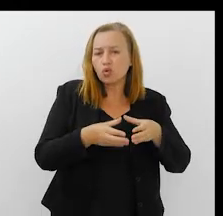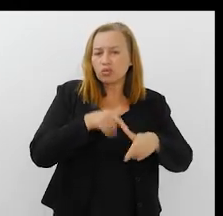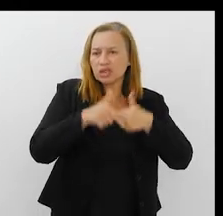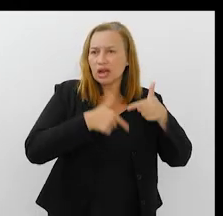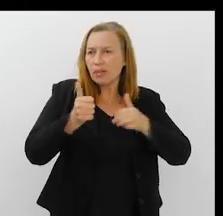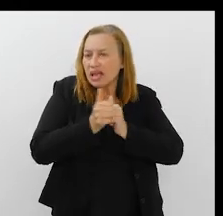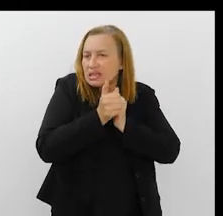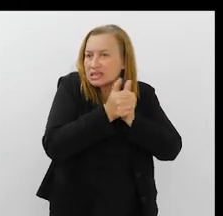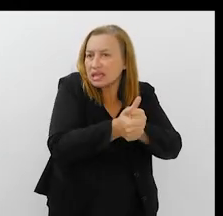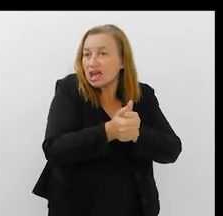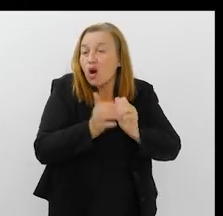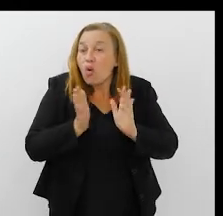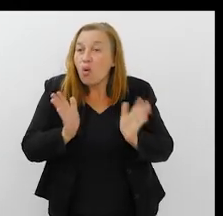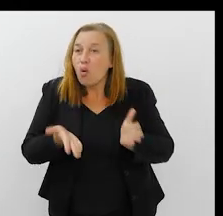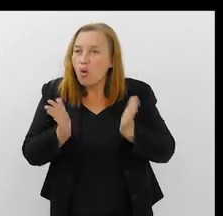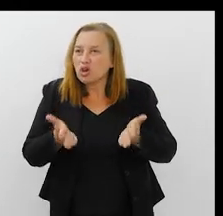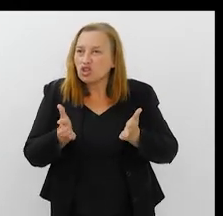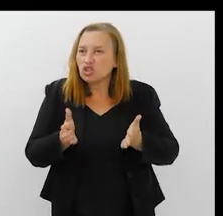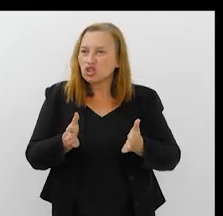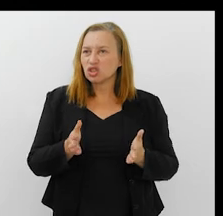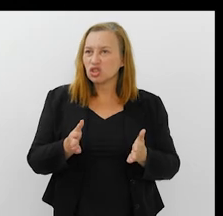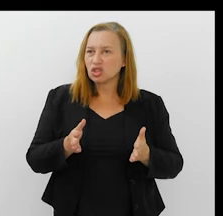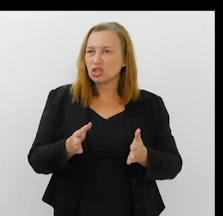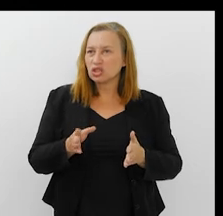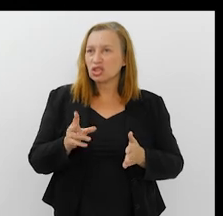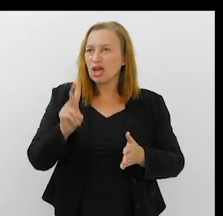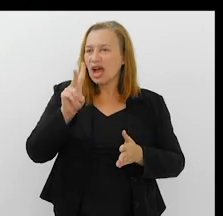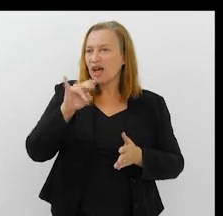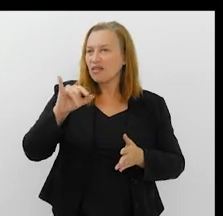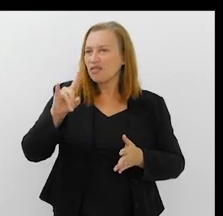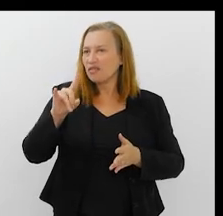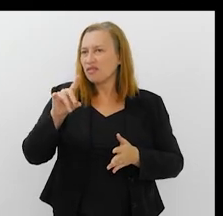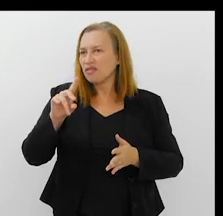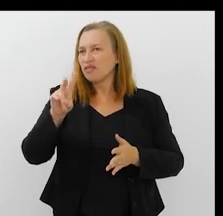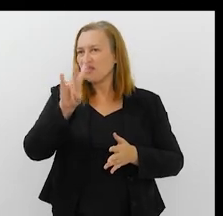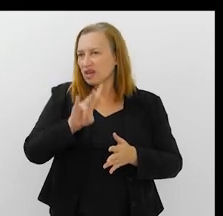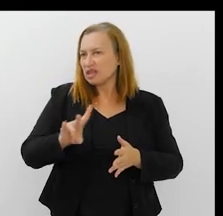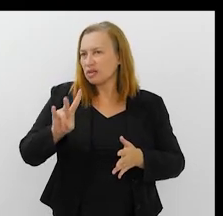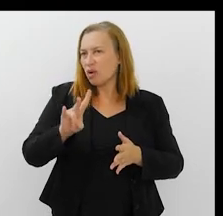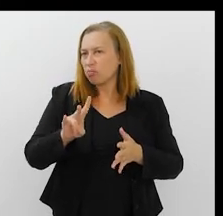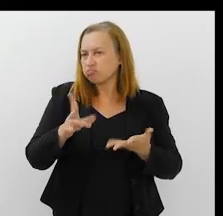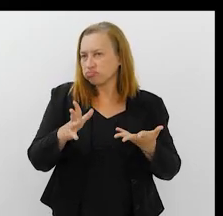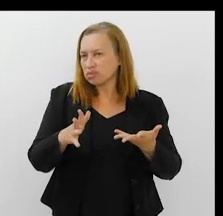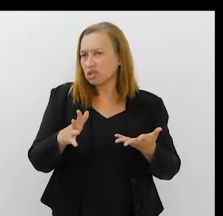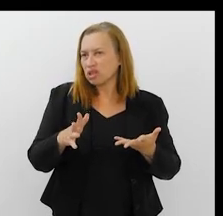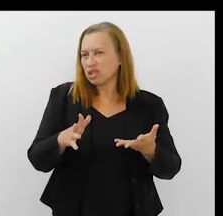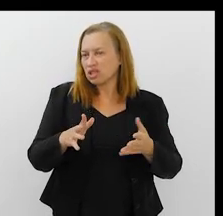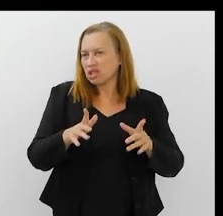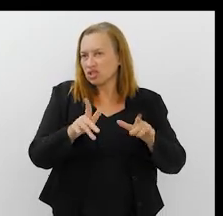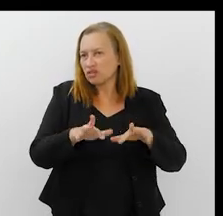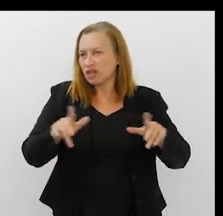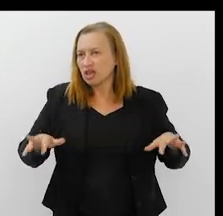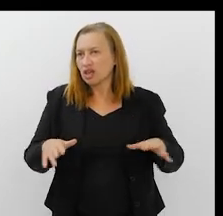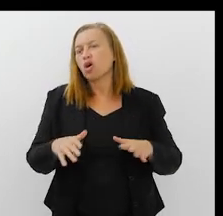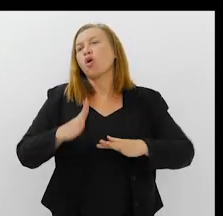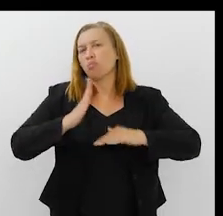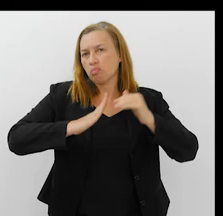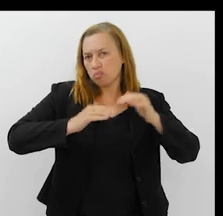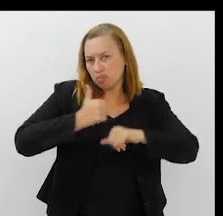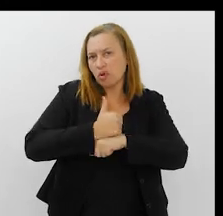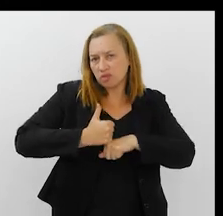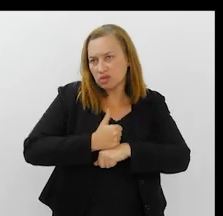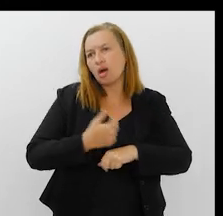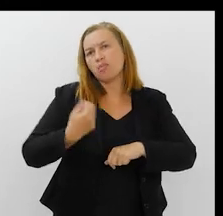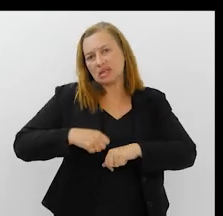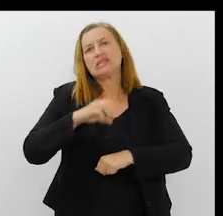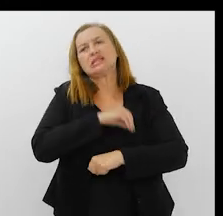ia contigo ali. Hoje a vila promove que você também não vai, o profissional tem que ganhar